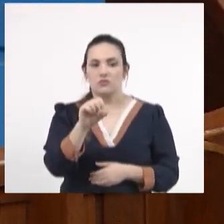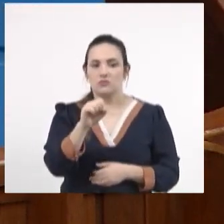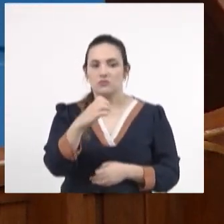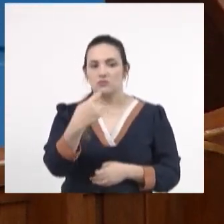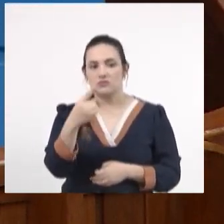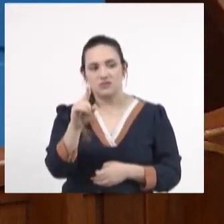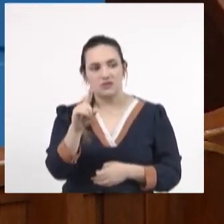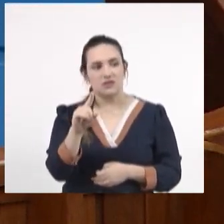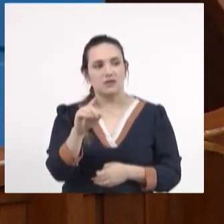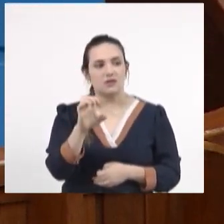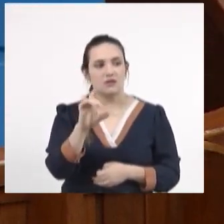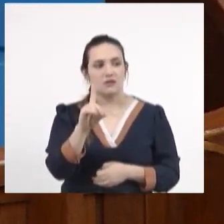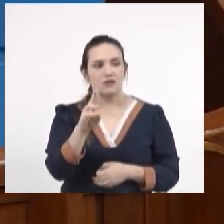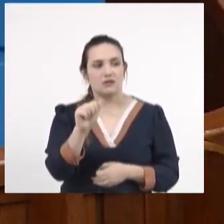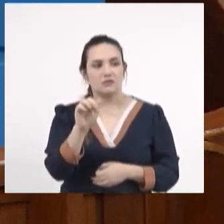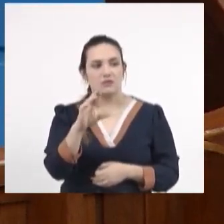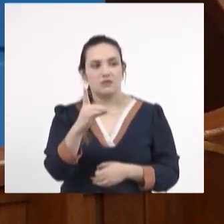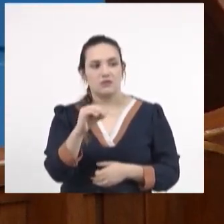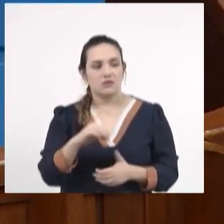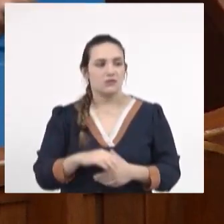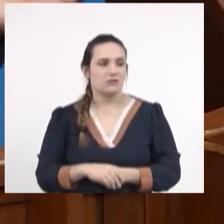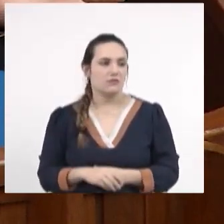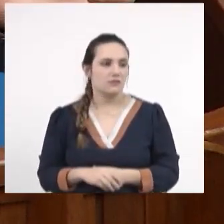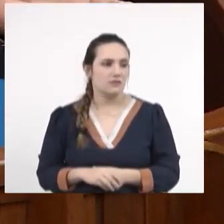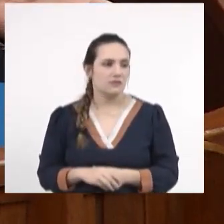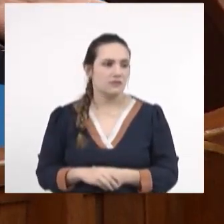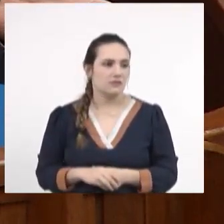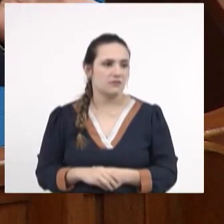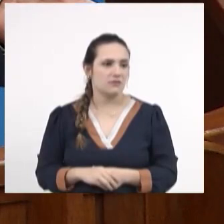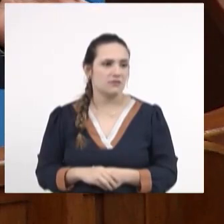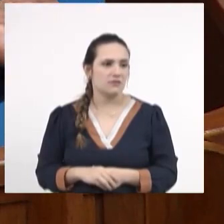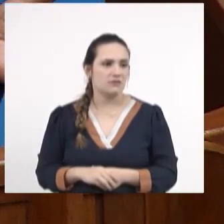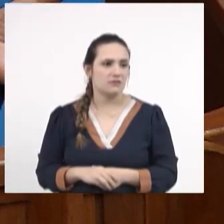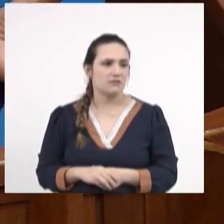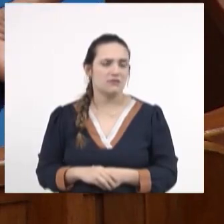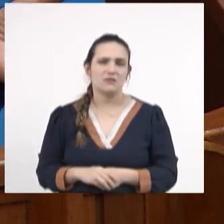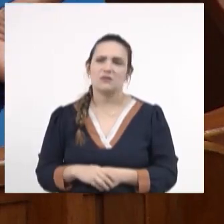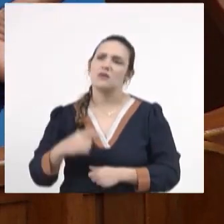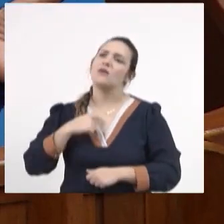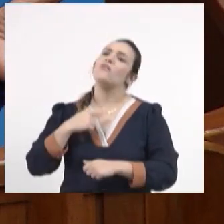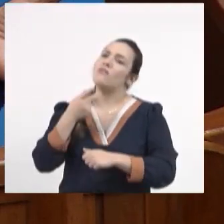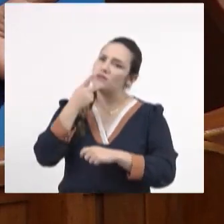está falando com ele sobre a questão do índio, ele está perguntando se você é São Paulino.